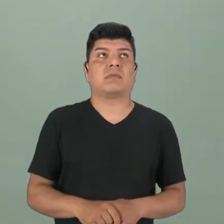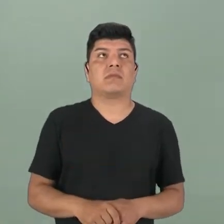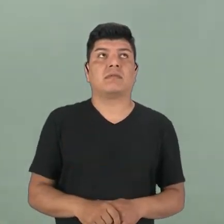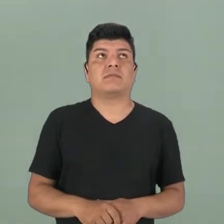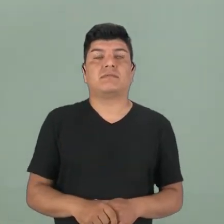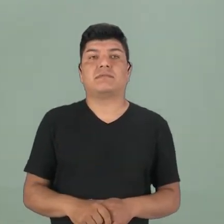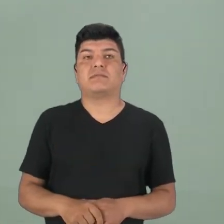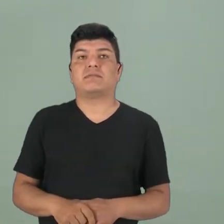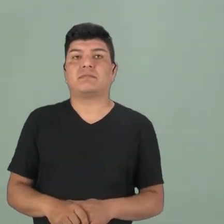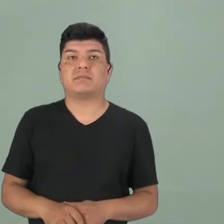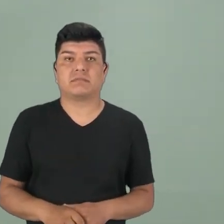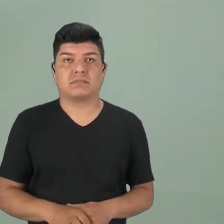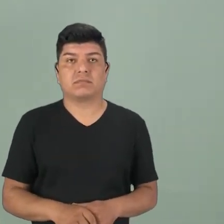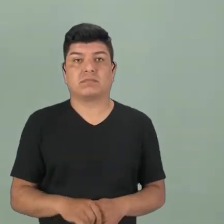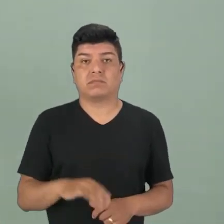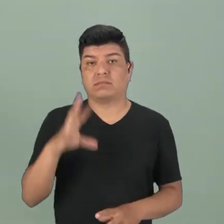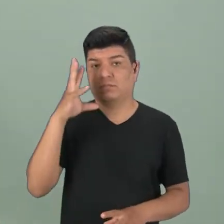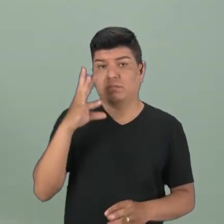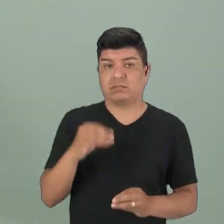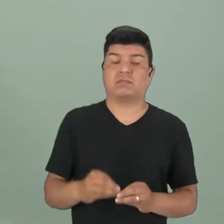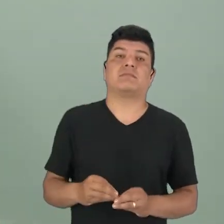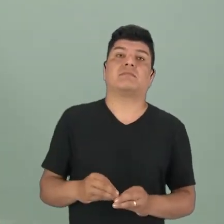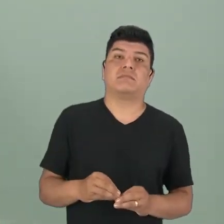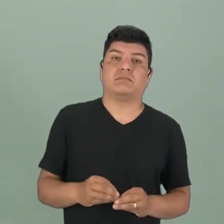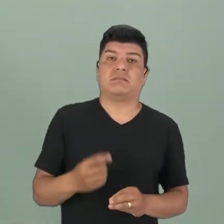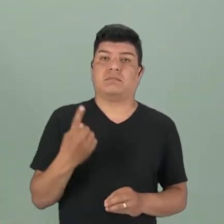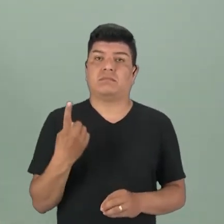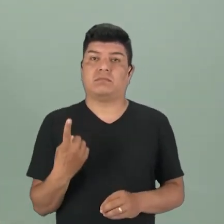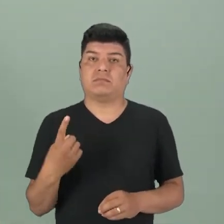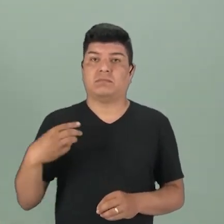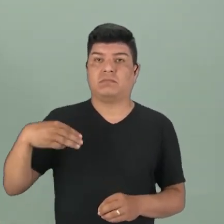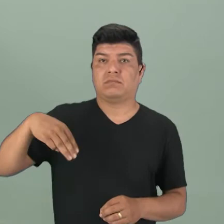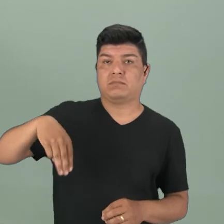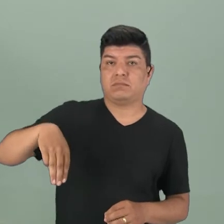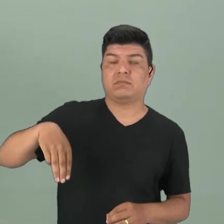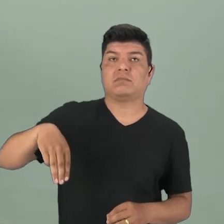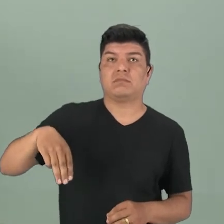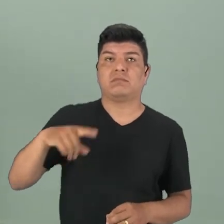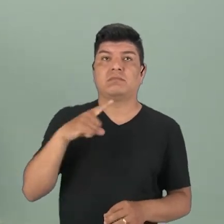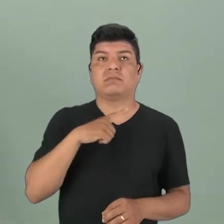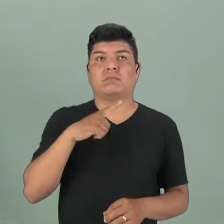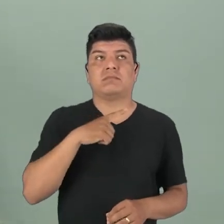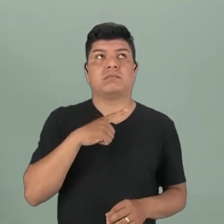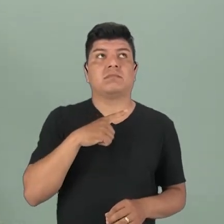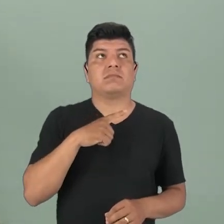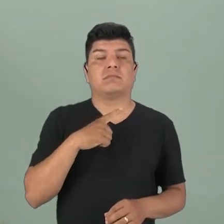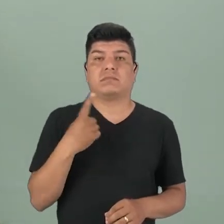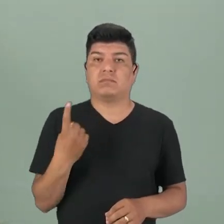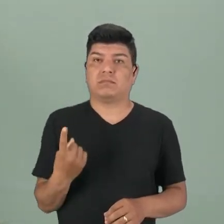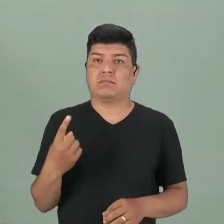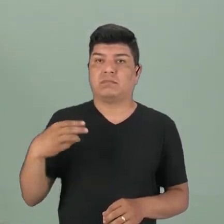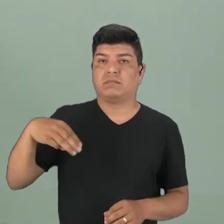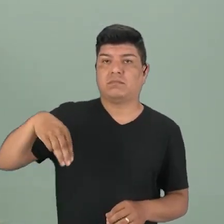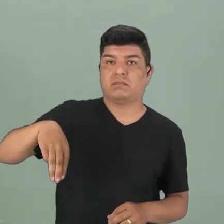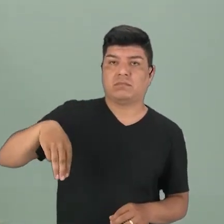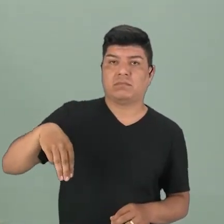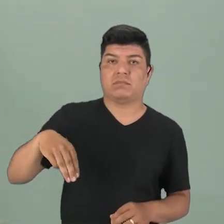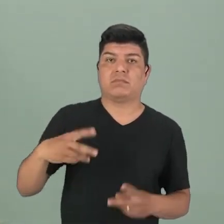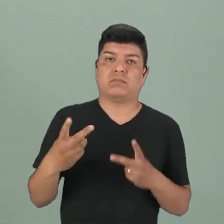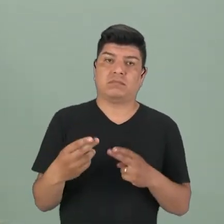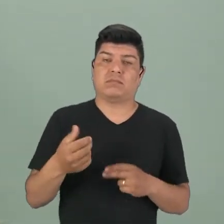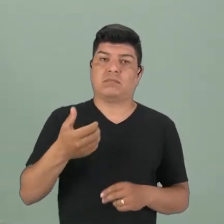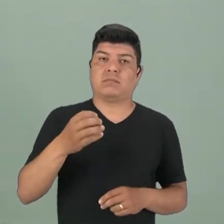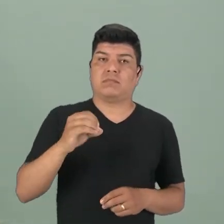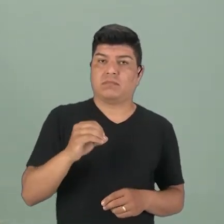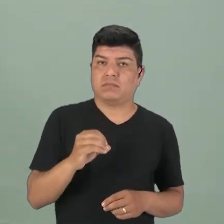lá. Se eu sei que 1 metro que eu tenho aqui, ó, 1 metro ele tem 100 centímetros,